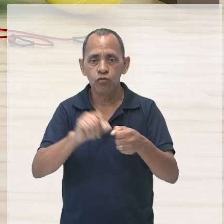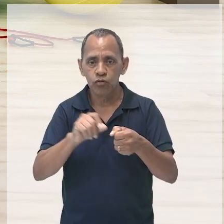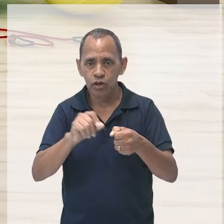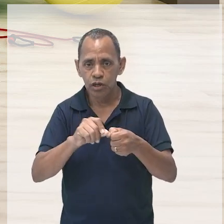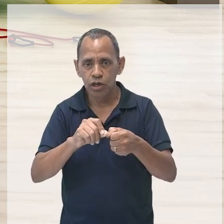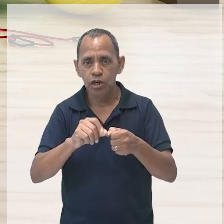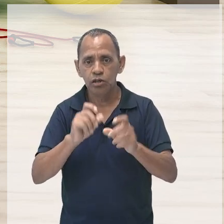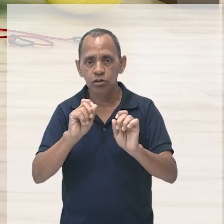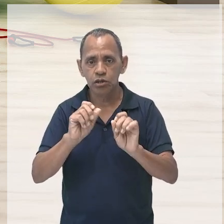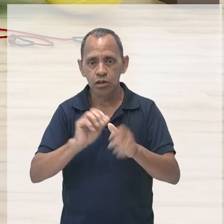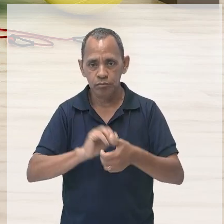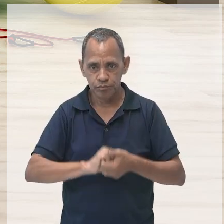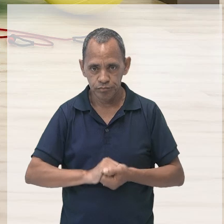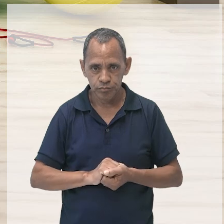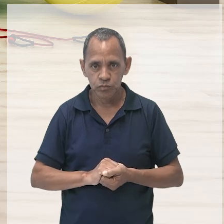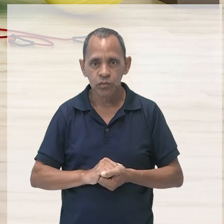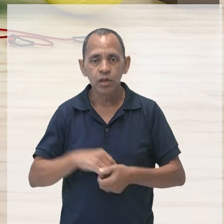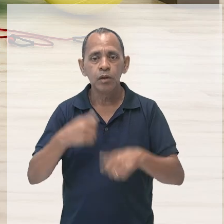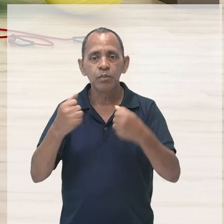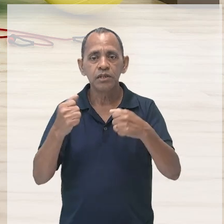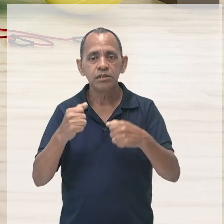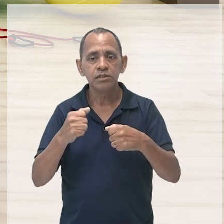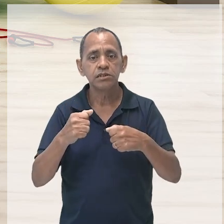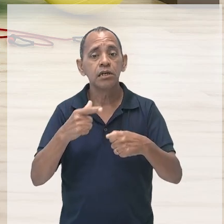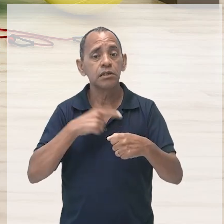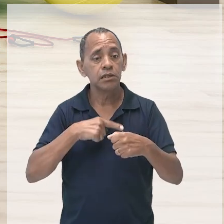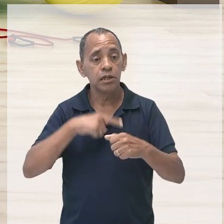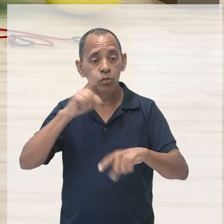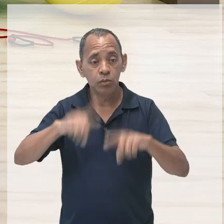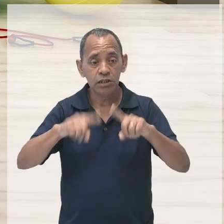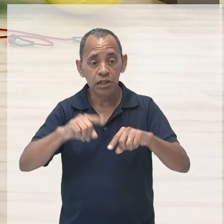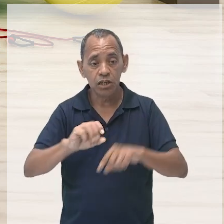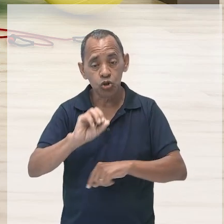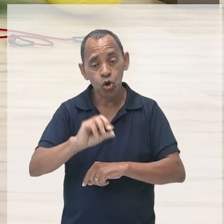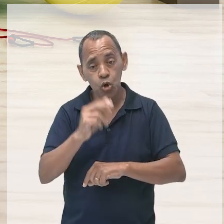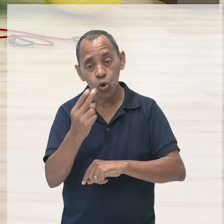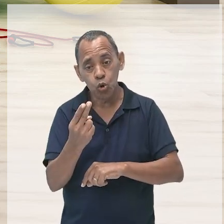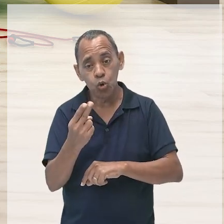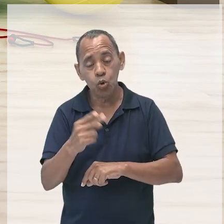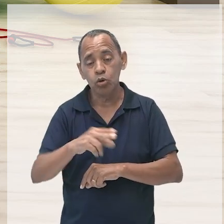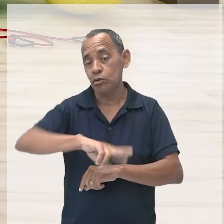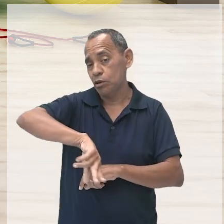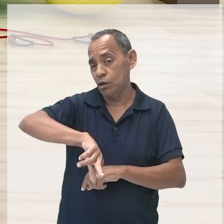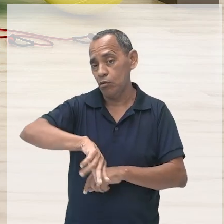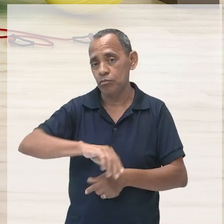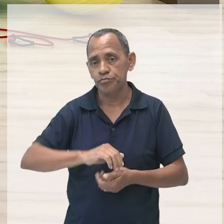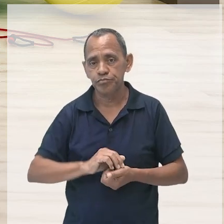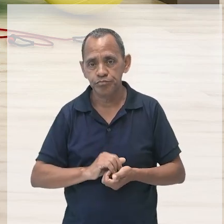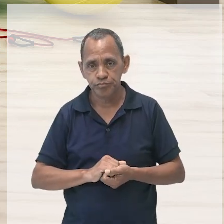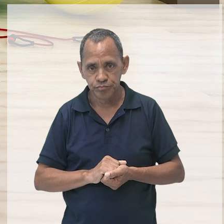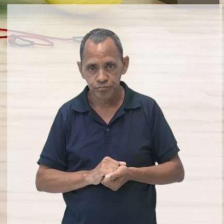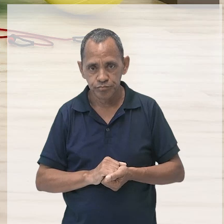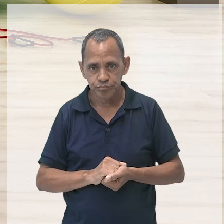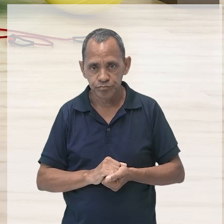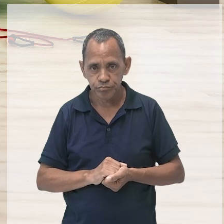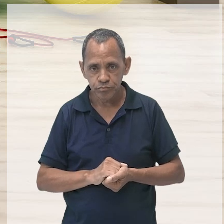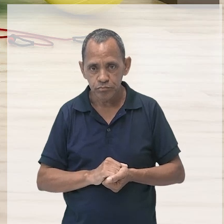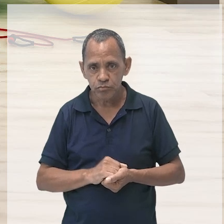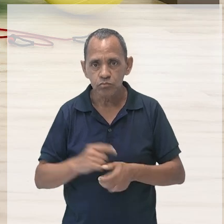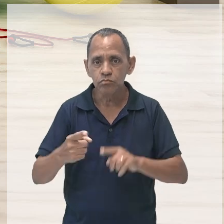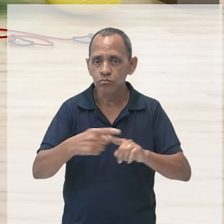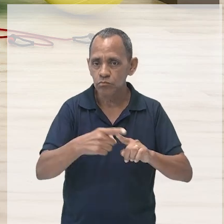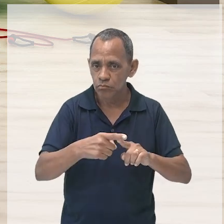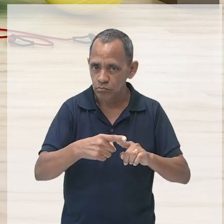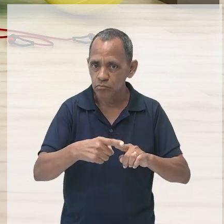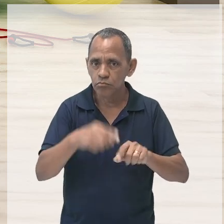vai precisar desses equipamentos aqui ou não, tá? Dependendo ali do tipo de exercício que está sendo demandado